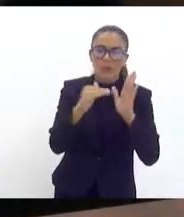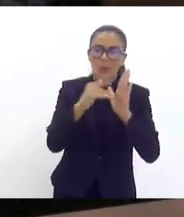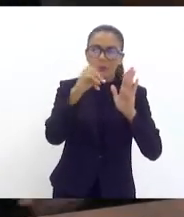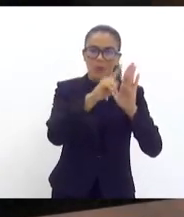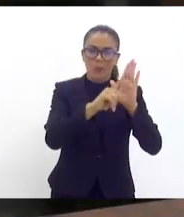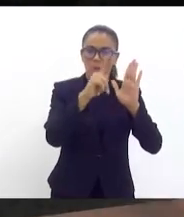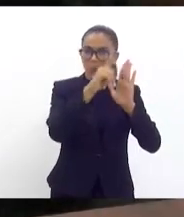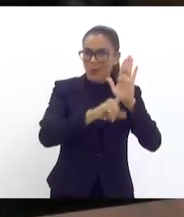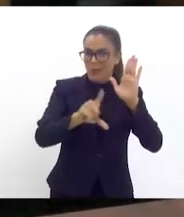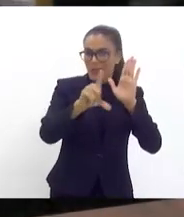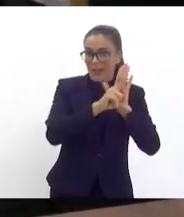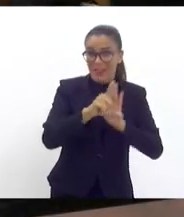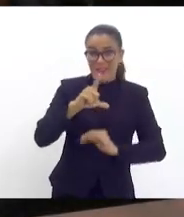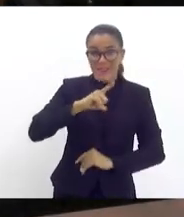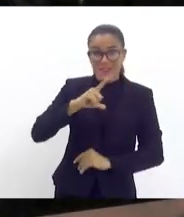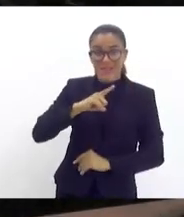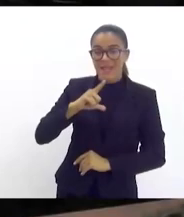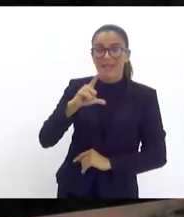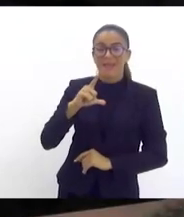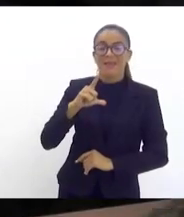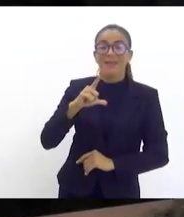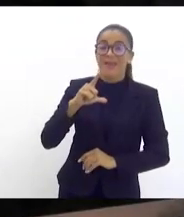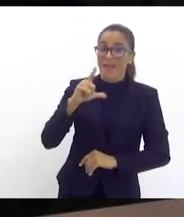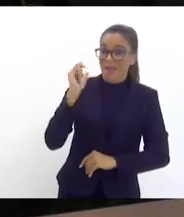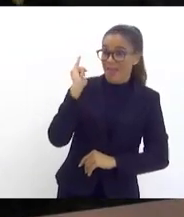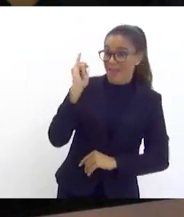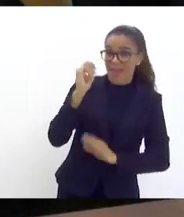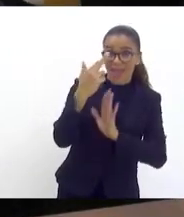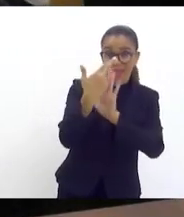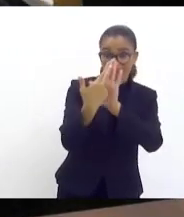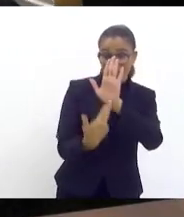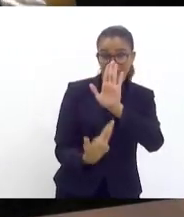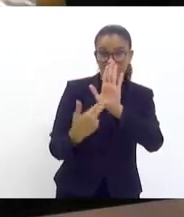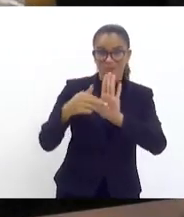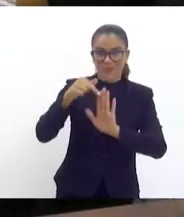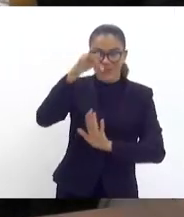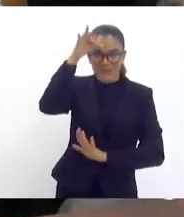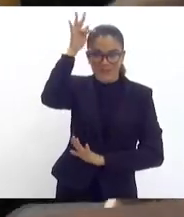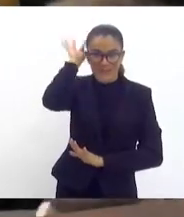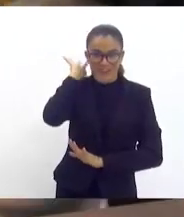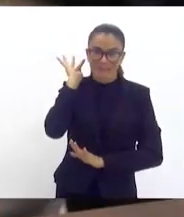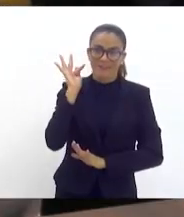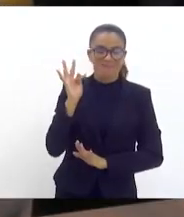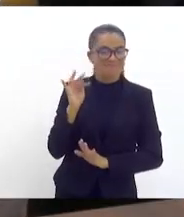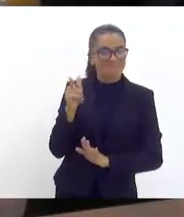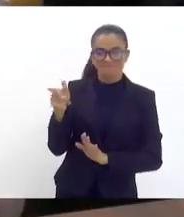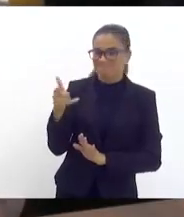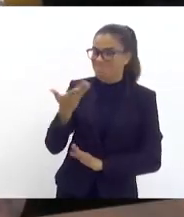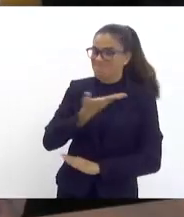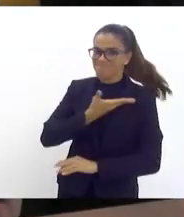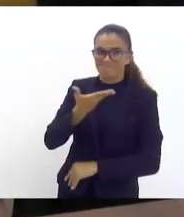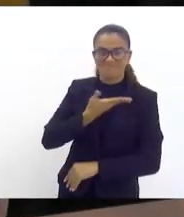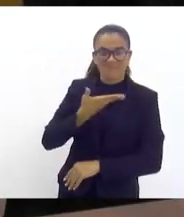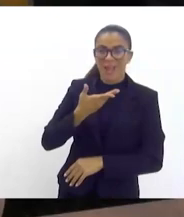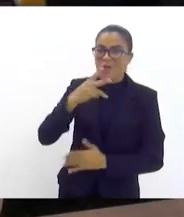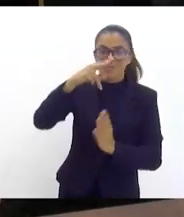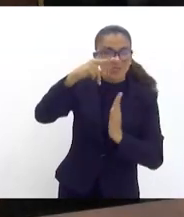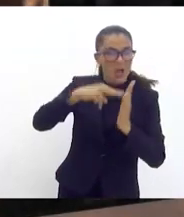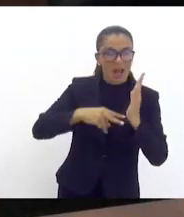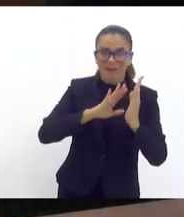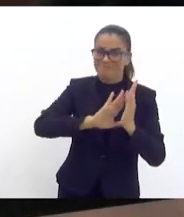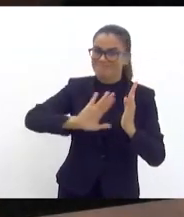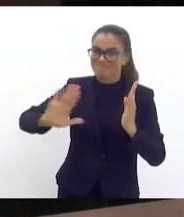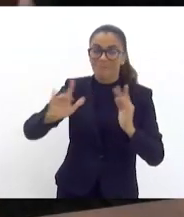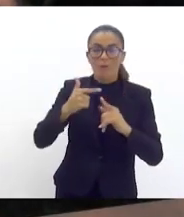casa. Onde tem, presidente, relatório do deputado Fred Pacheco, eu só leio dele e deixo o resto de lado, porque